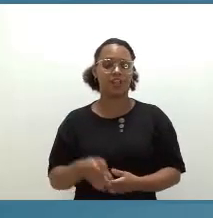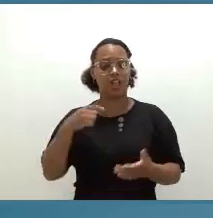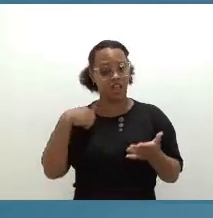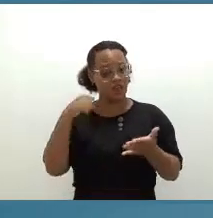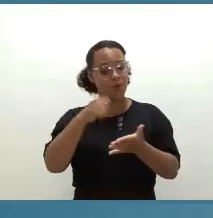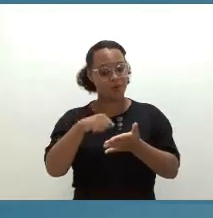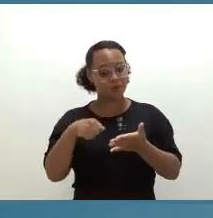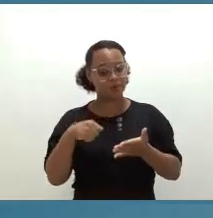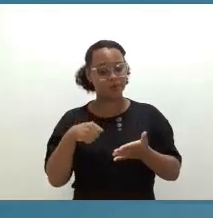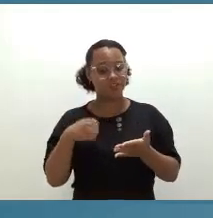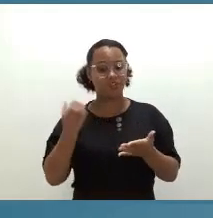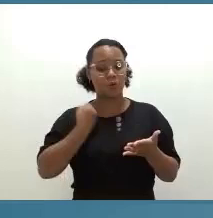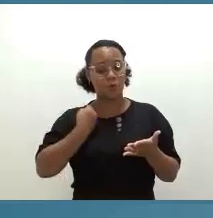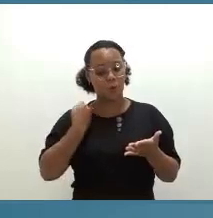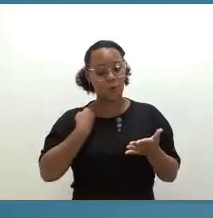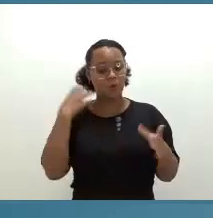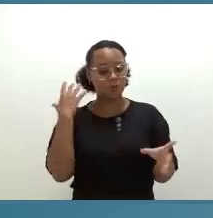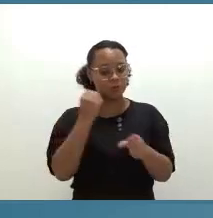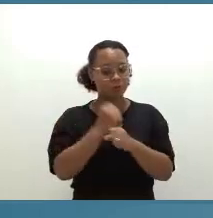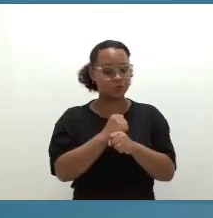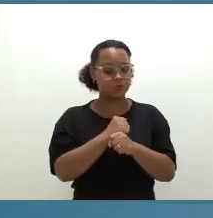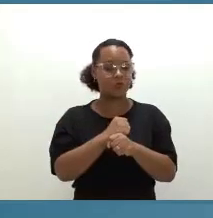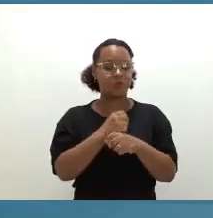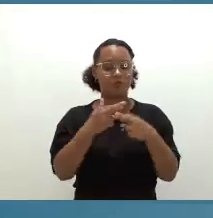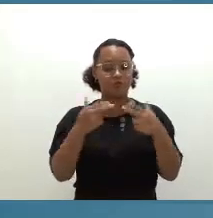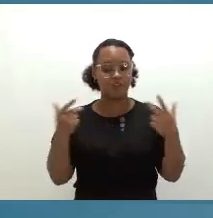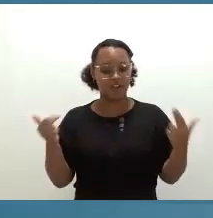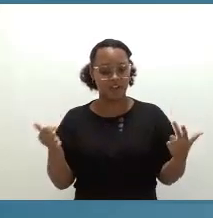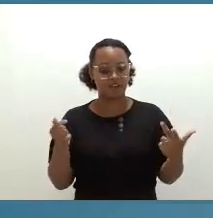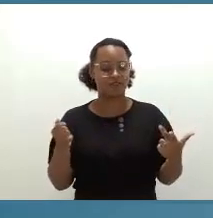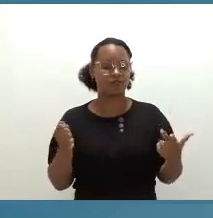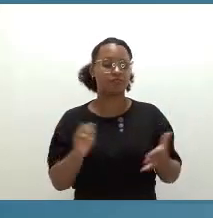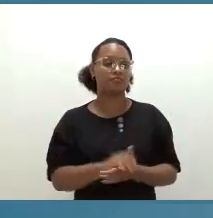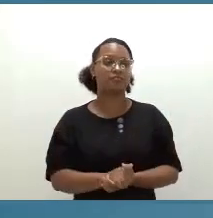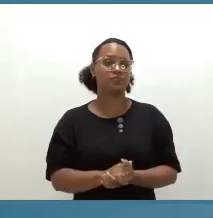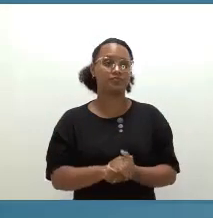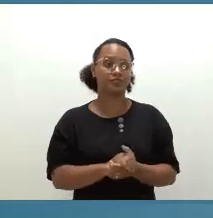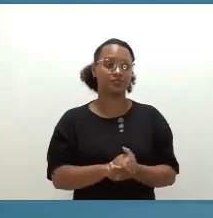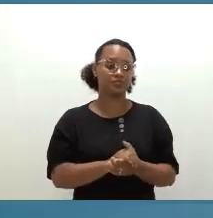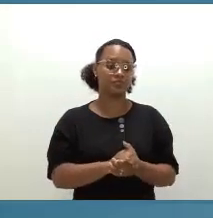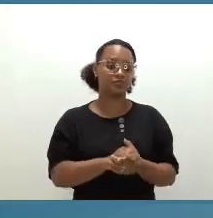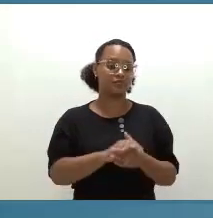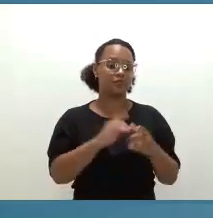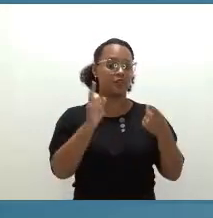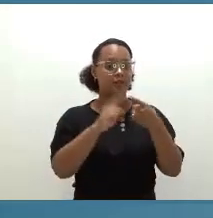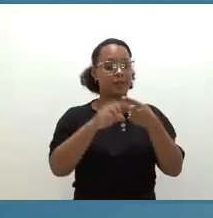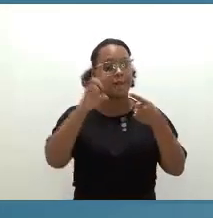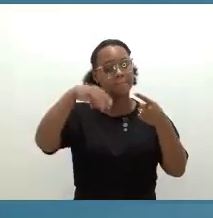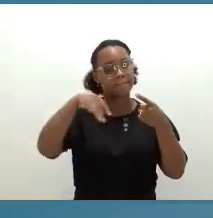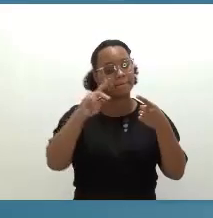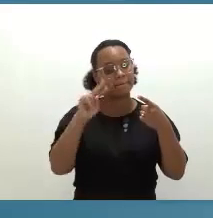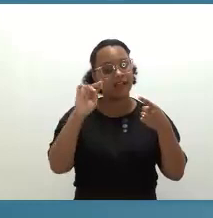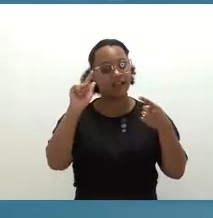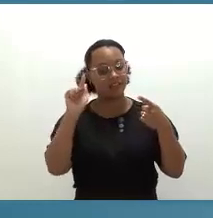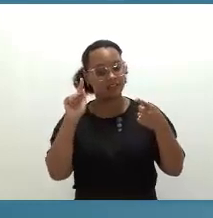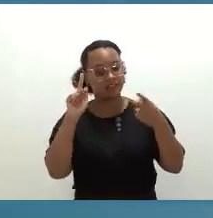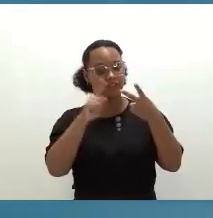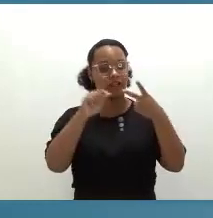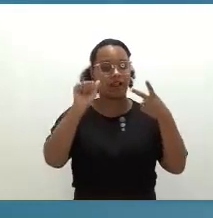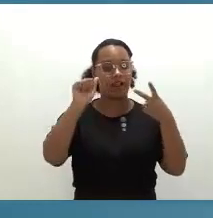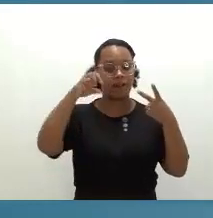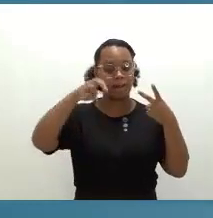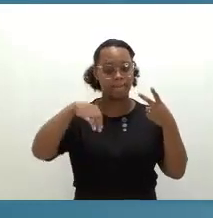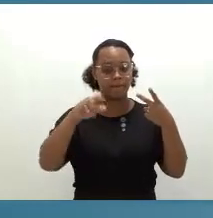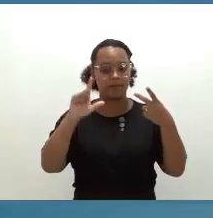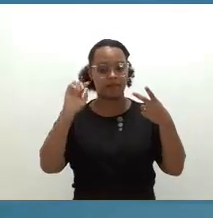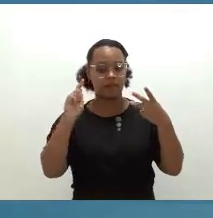eu estou contando com a embargadora Zilda, mas eu tenho aqui, olha. Embargadora Margui, embargadora Milka, embargadora